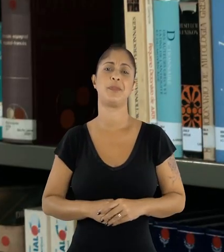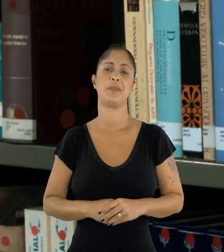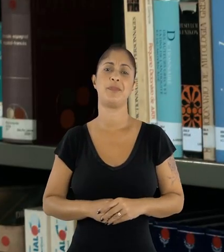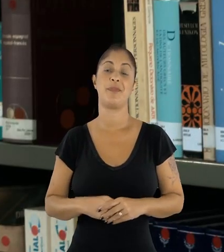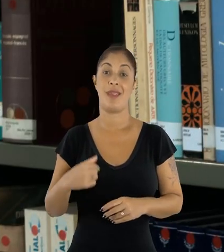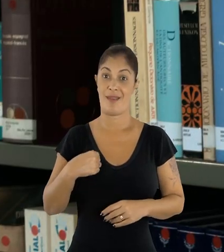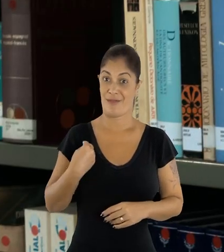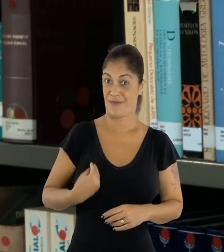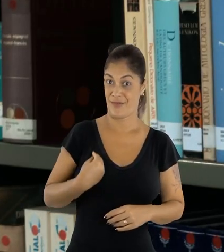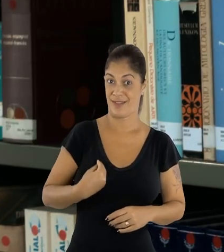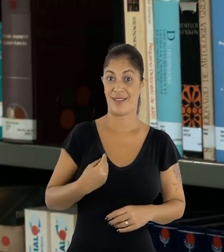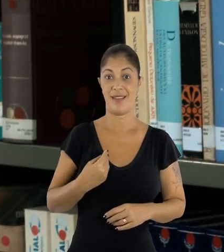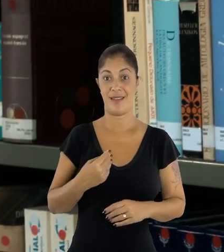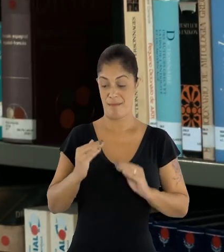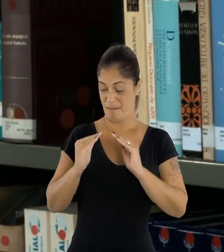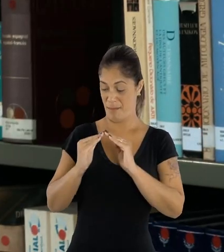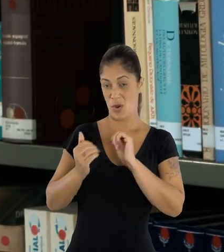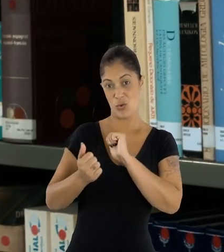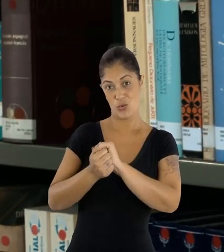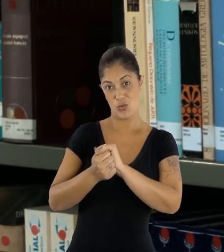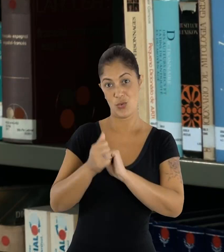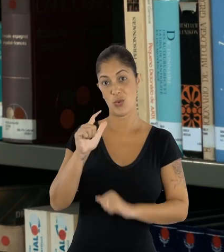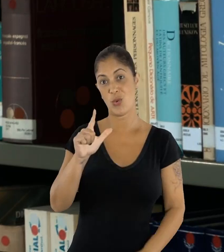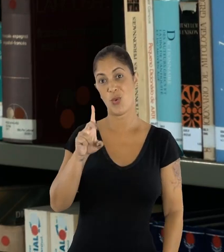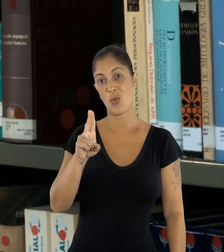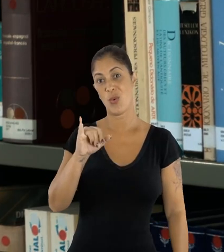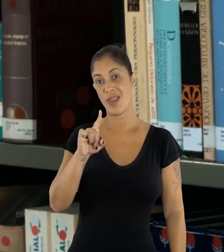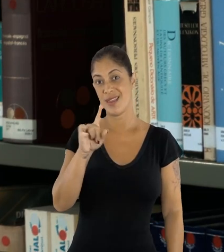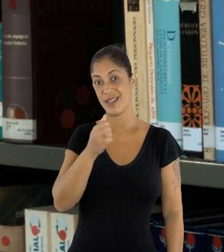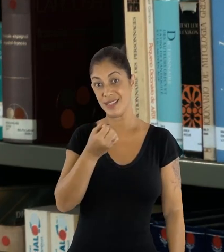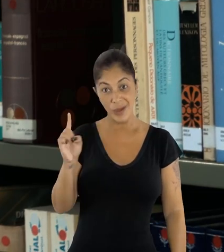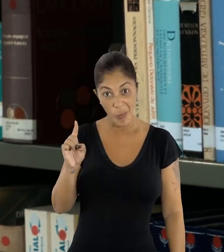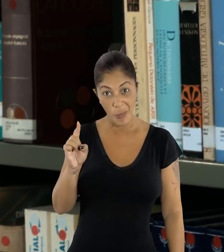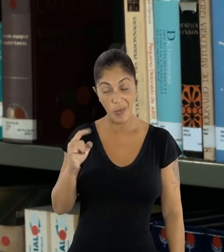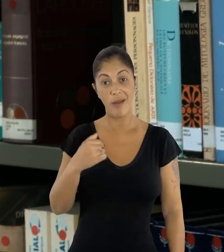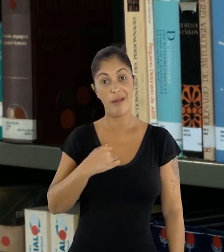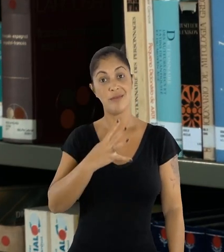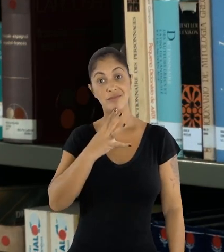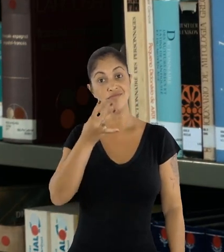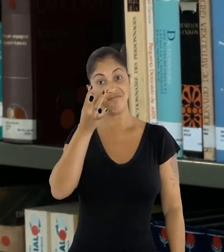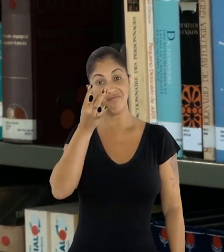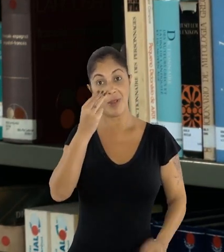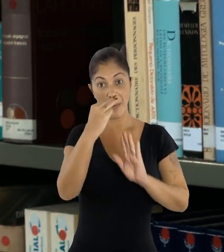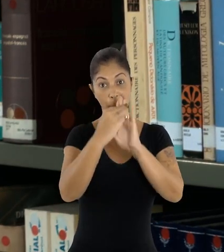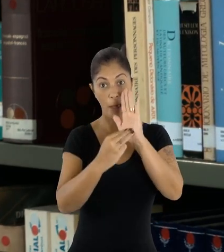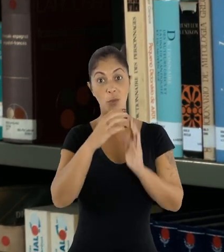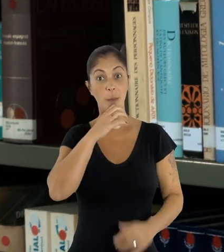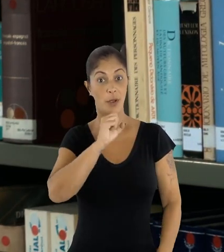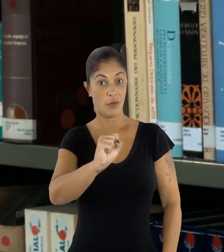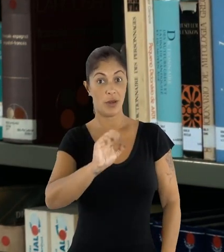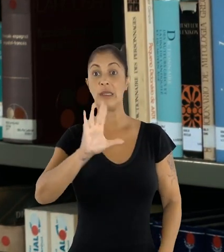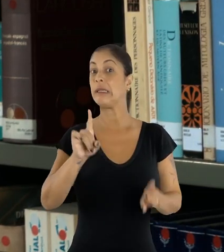privilégio de, vivendo sob o mesmo teto com o Luizão, conhecer